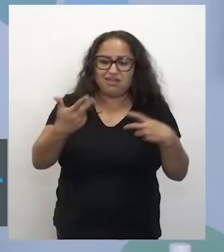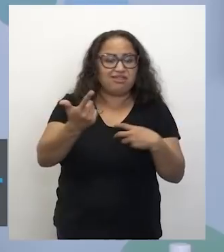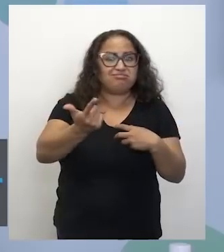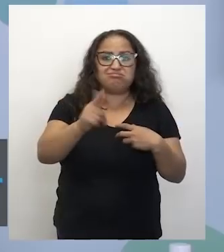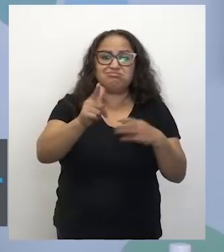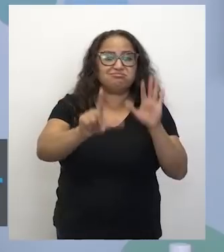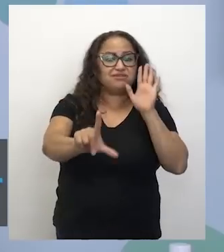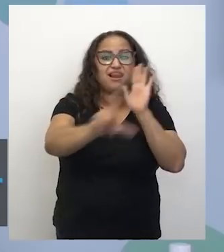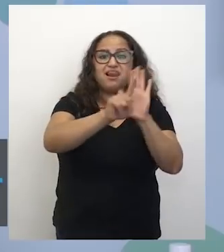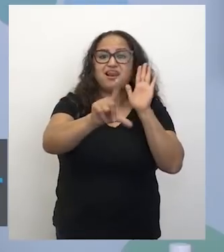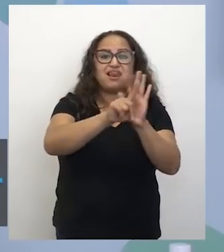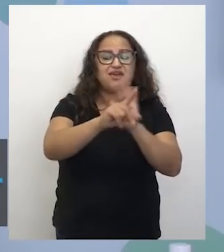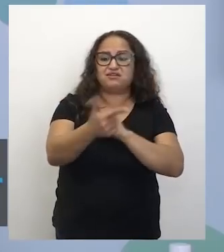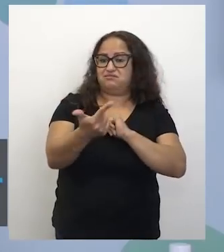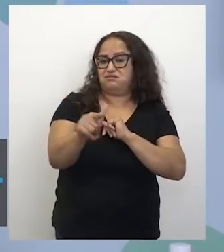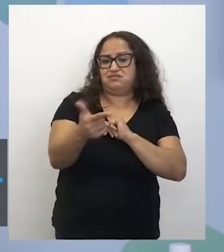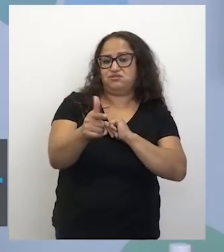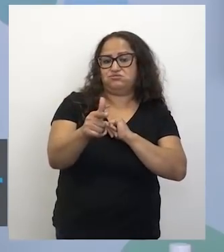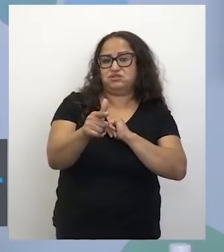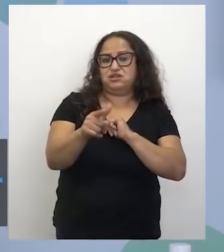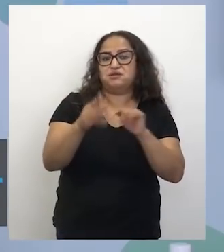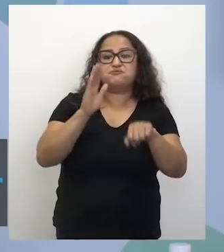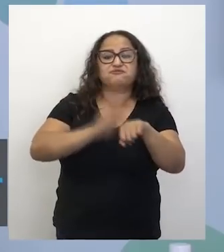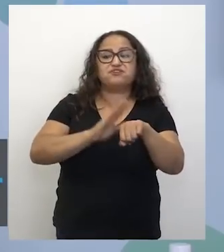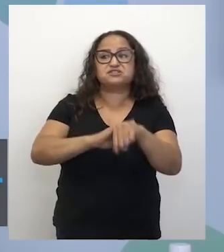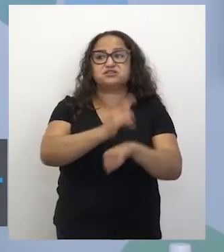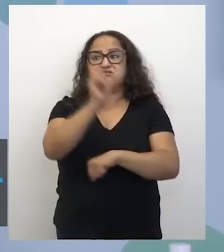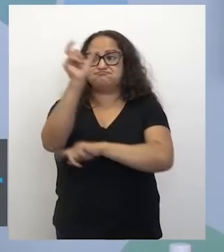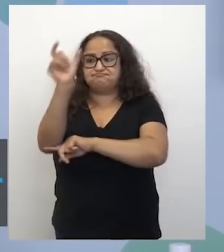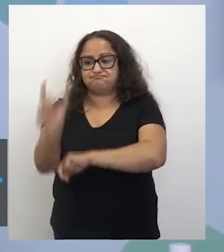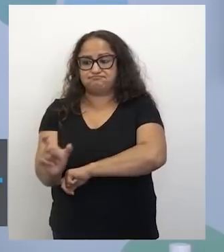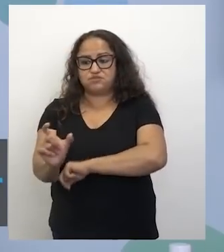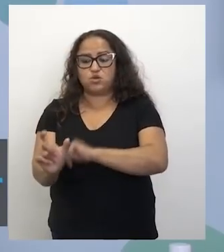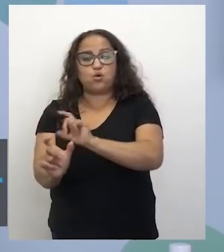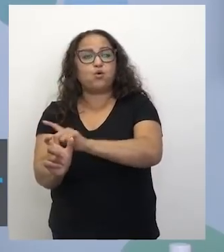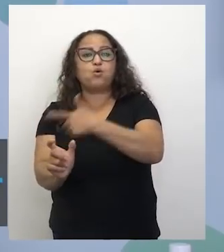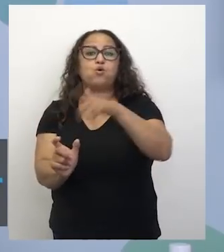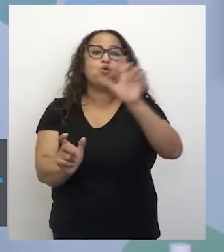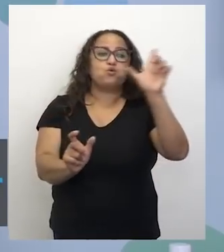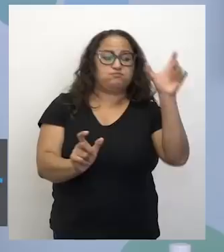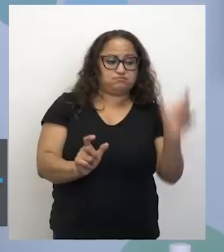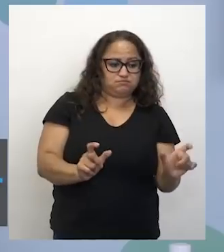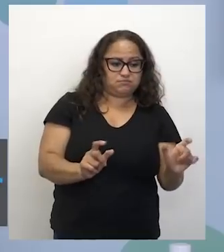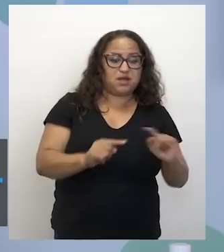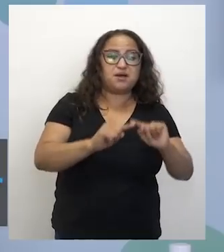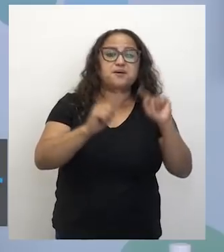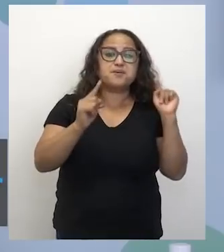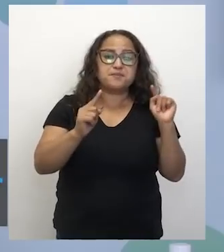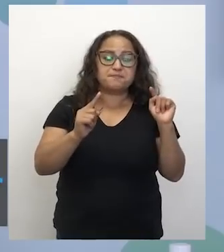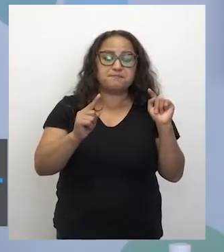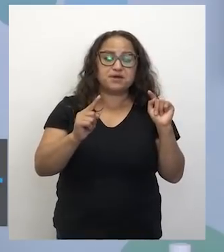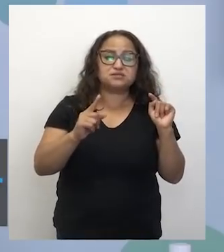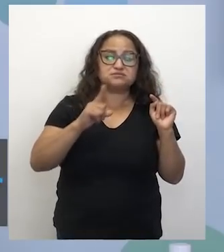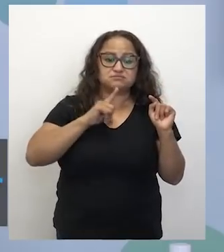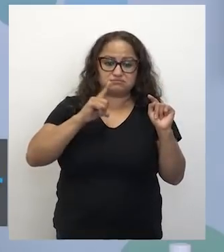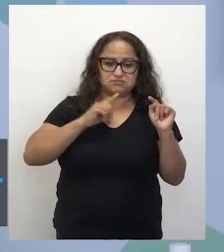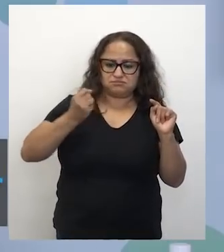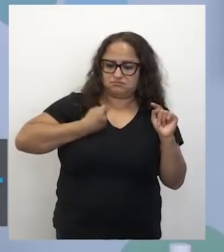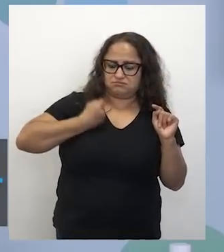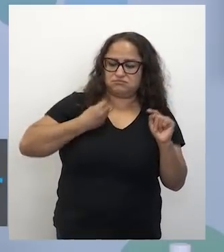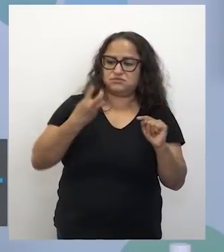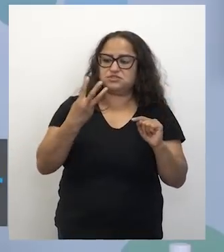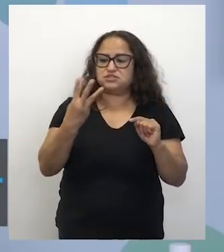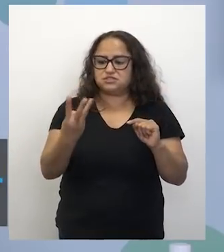para eu fazer isso ou aquilo. Tá? Eu vou avançar, mas não esqueça que esse conteúdo está lá no caderno do aluno